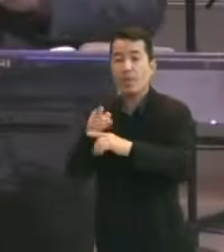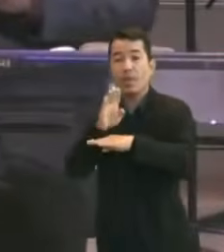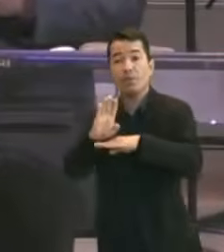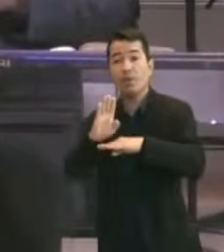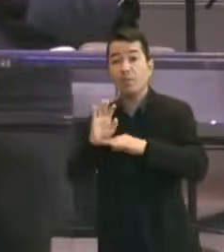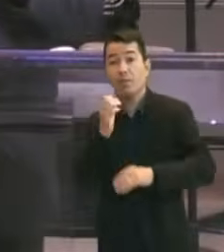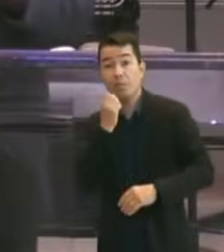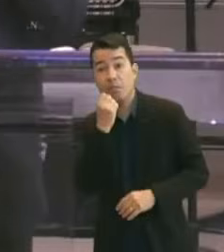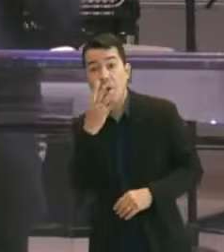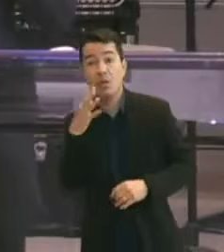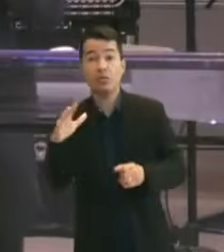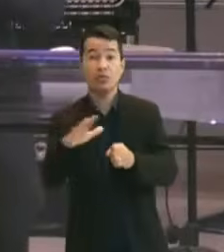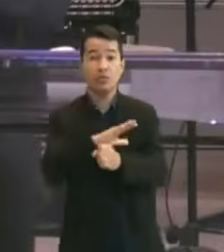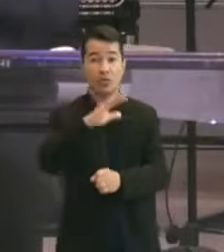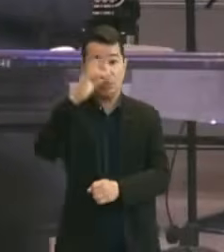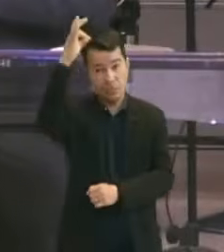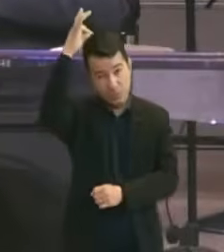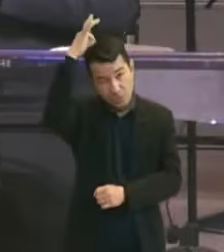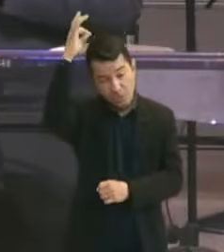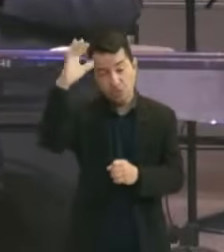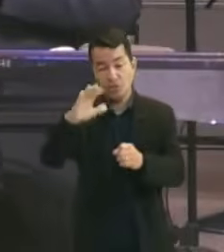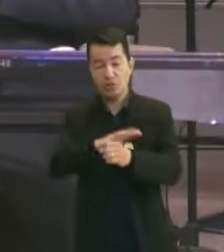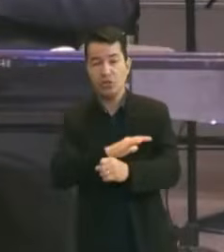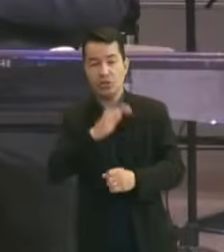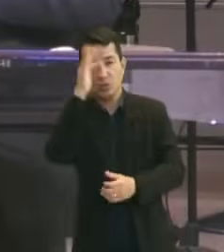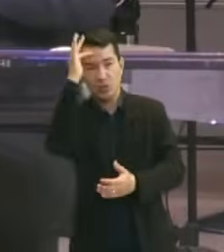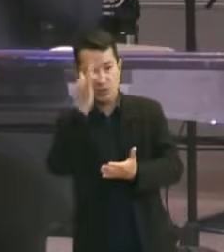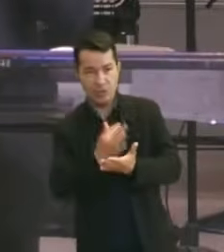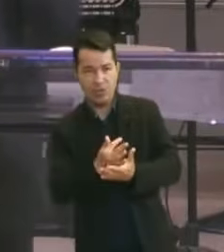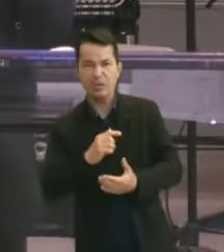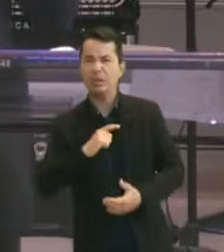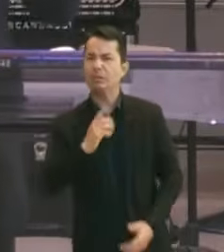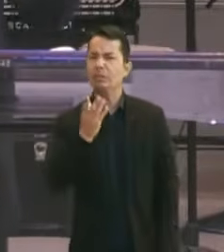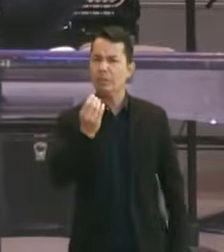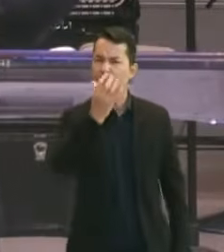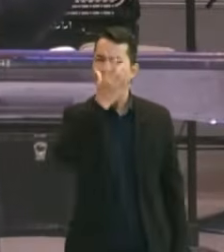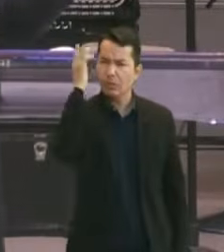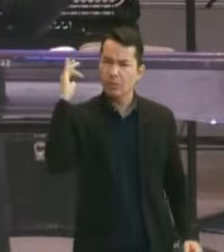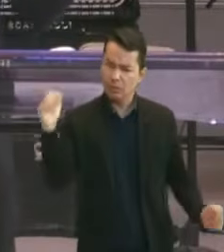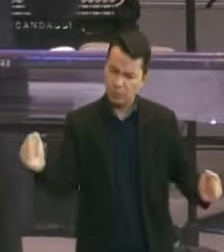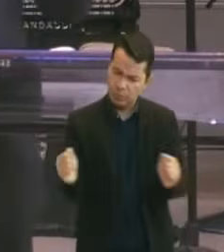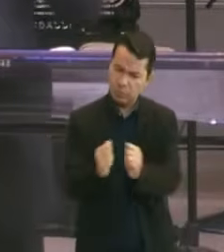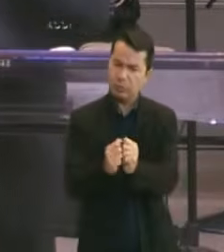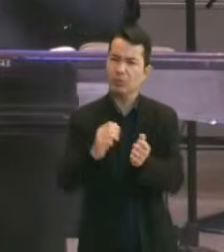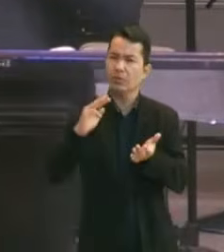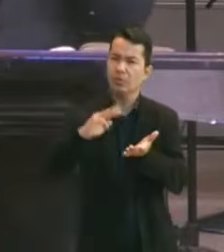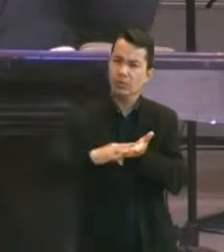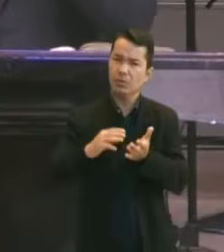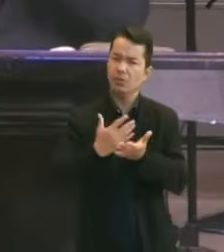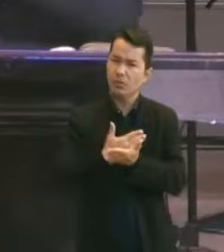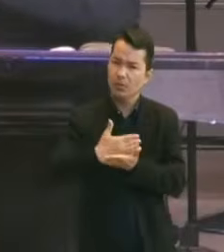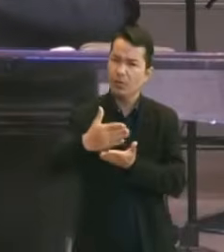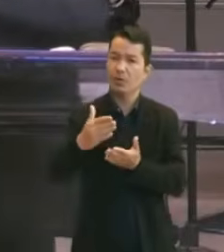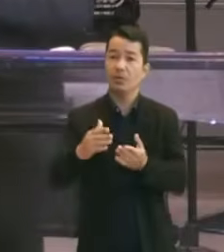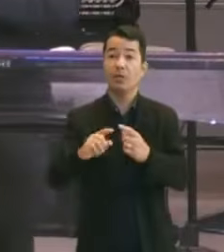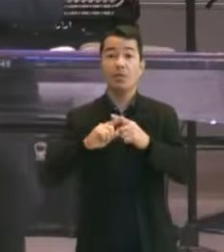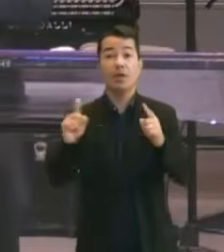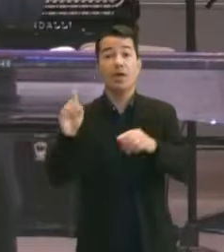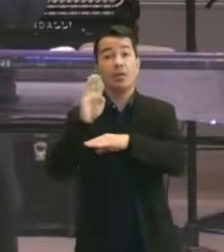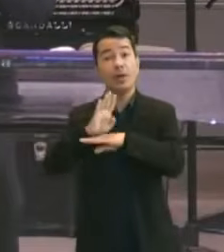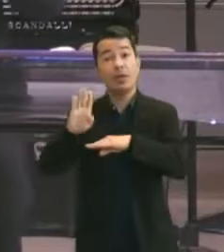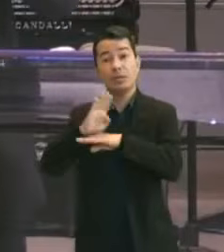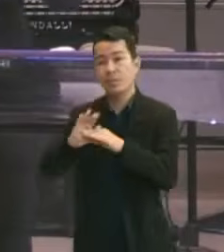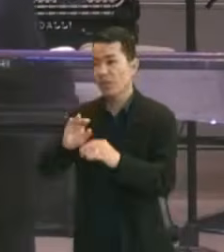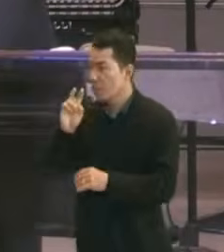e muita gente se uniu ao Senhor. E partiu Barnabé a Tarso à procura de Saulo.